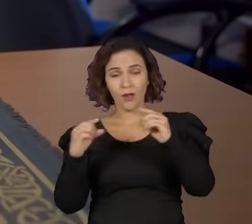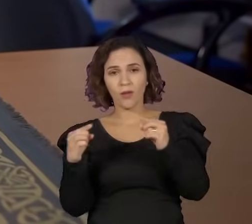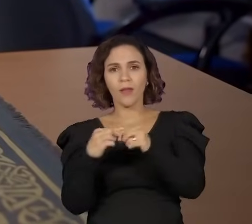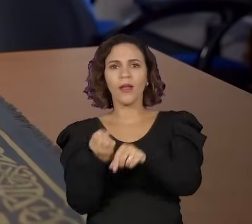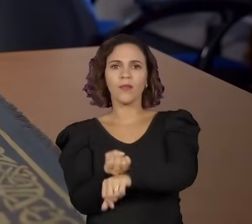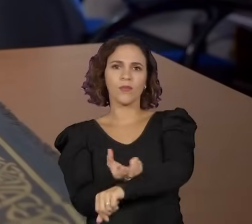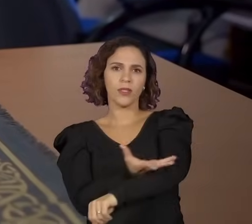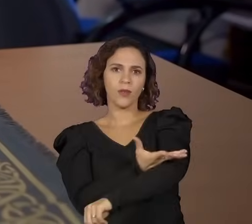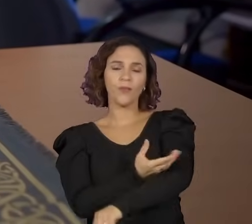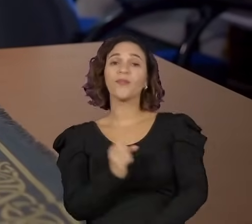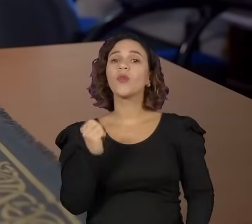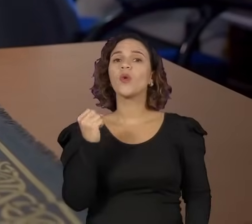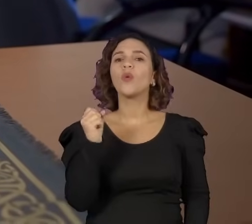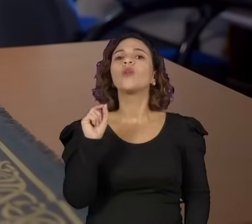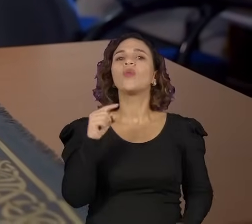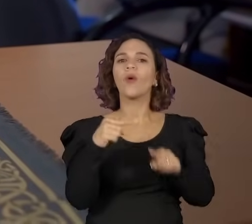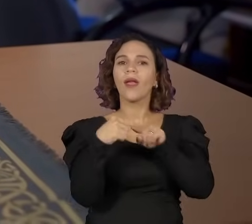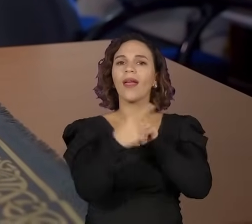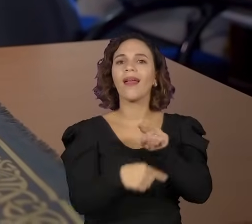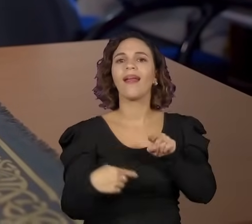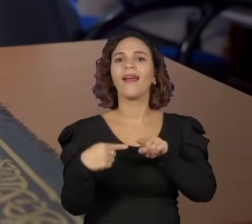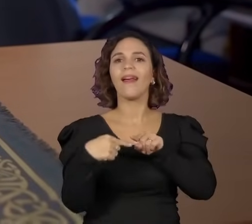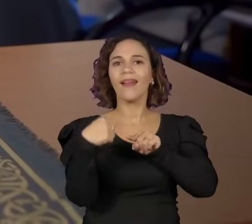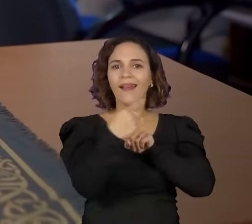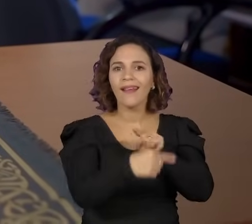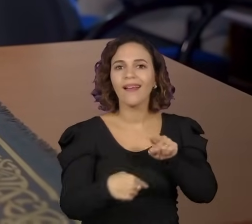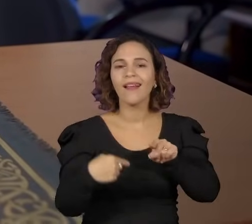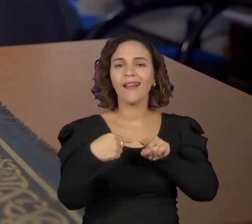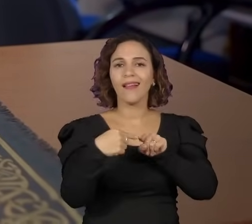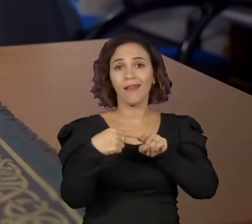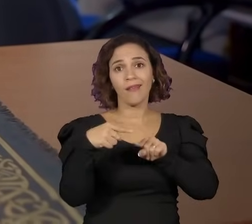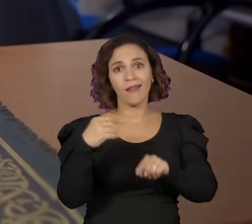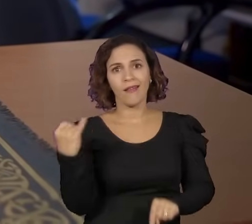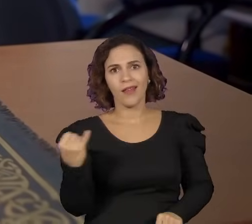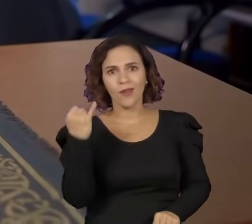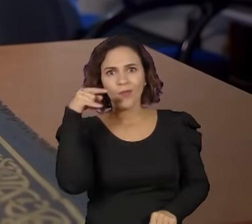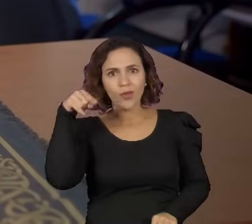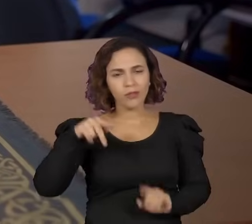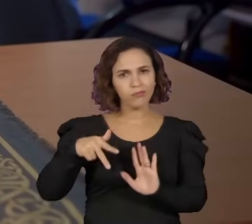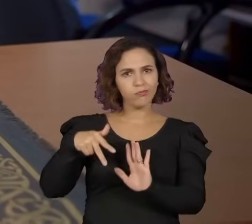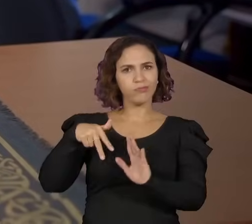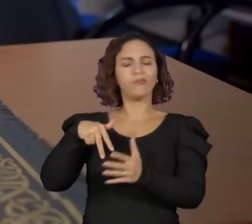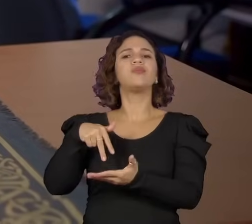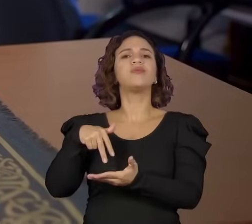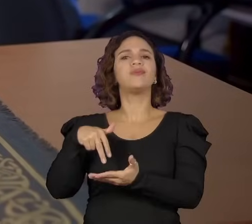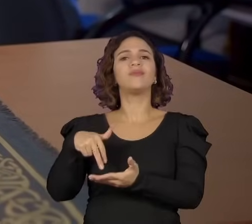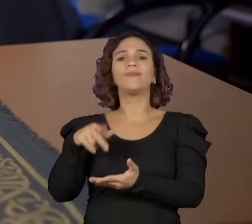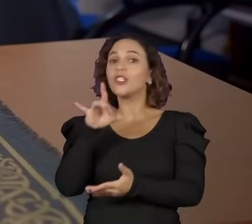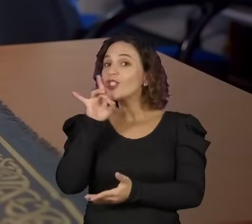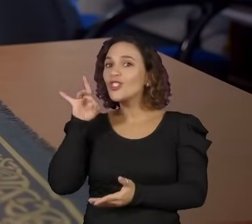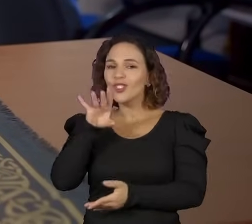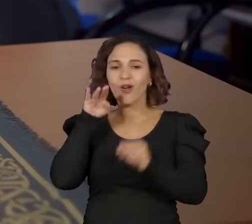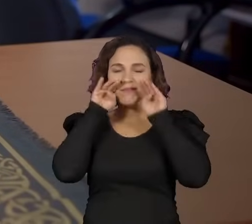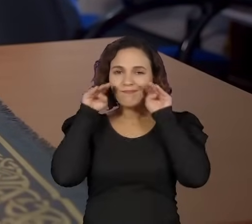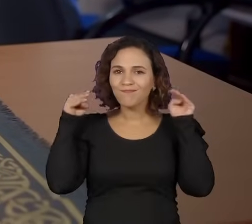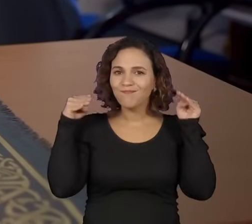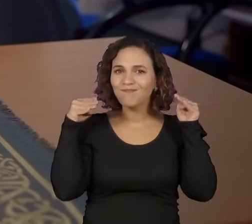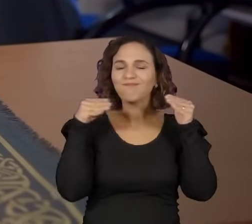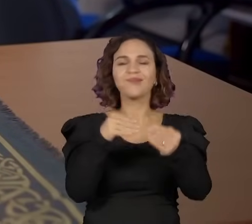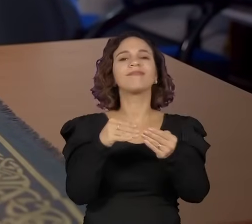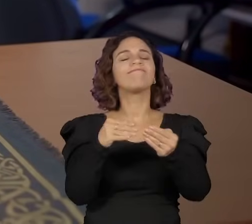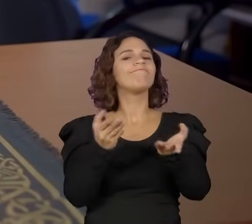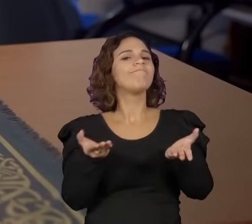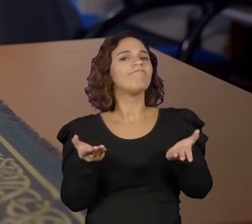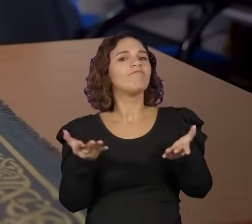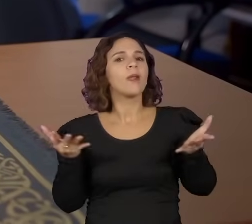O 8, ele é aquele movimento cíclico, ou seja, a importância do programa ela é tão grande que ele não é só algo para